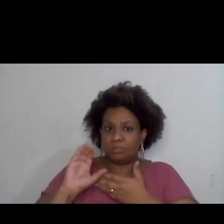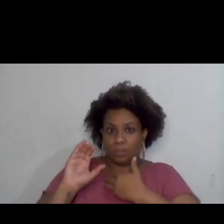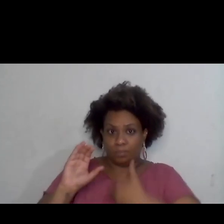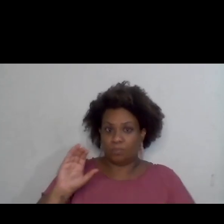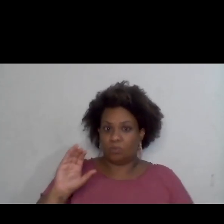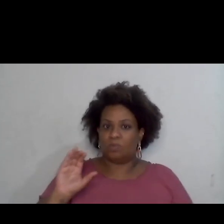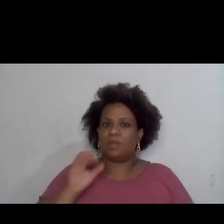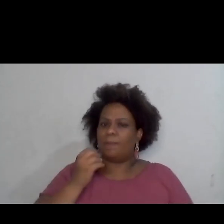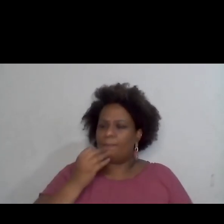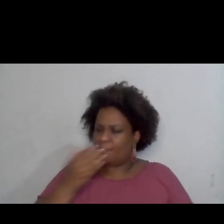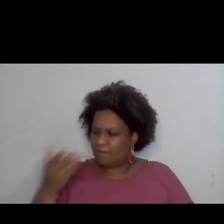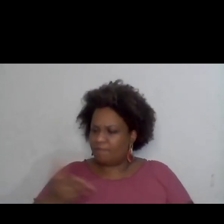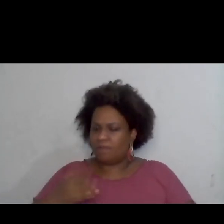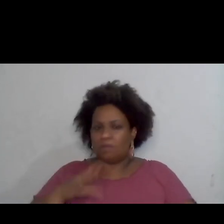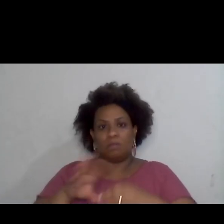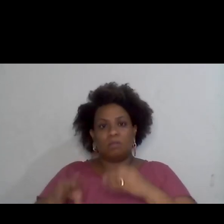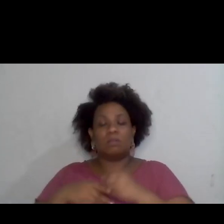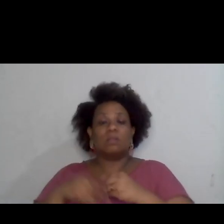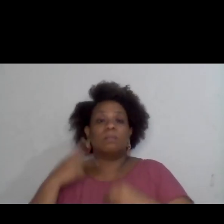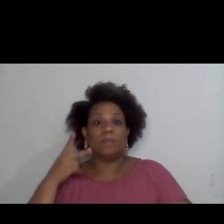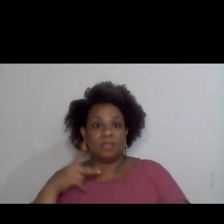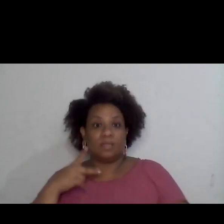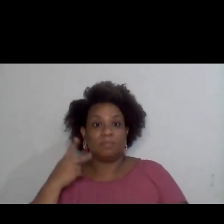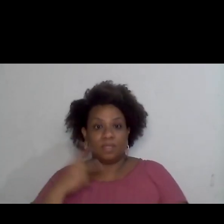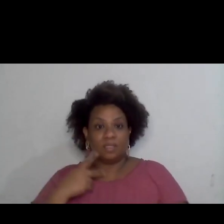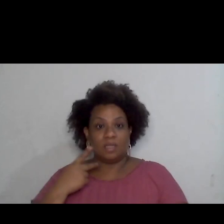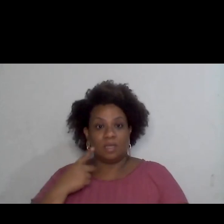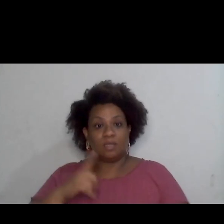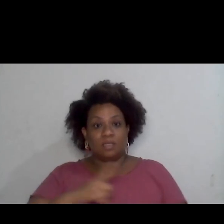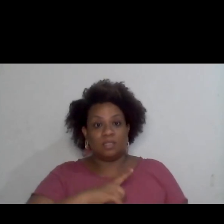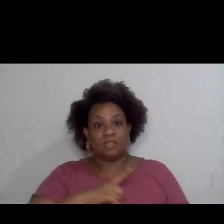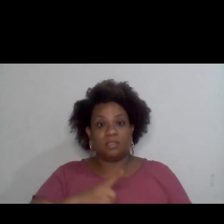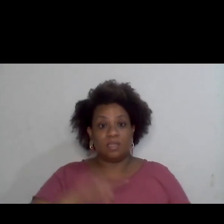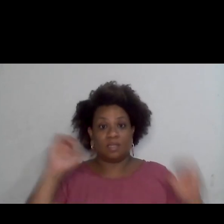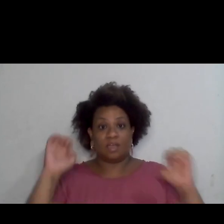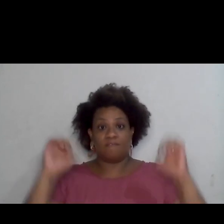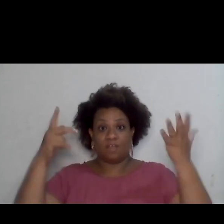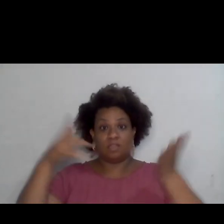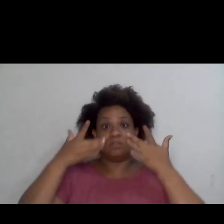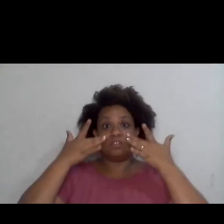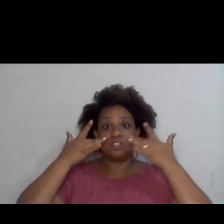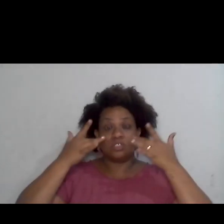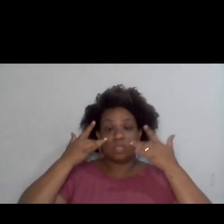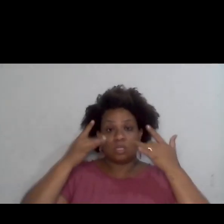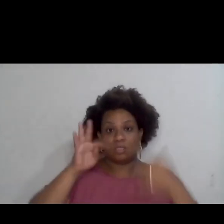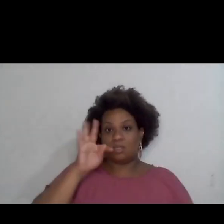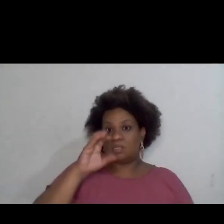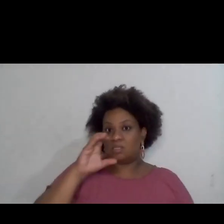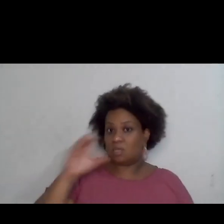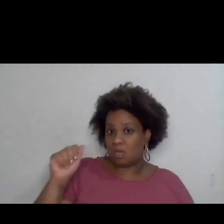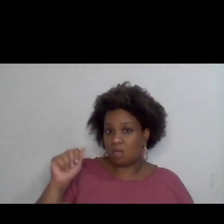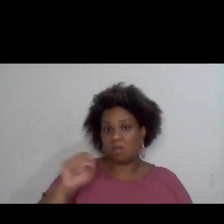seja ela de emenda parlamentar, que é onde são os eventos que estão acontecendo no Balé do Teatro Castro Alves, sejam elas